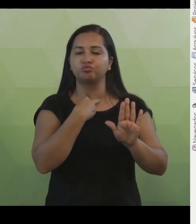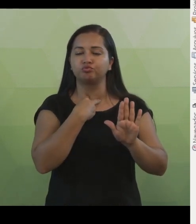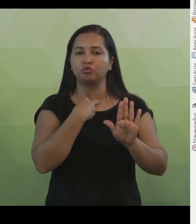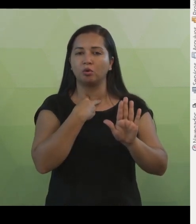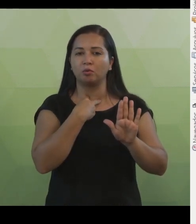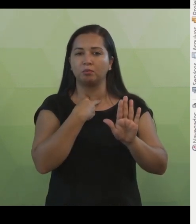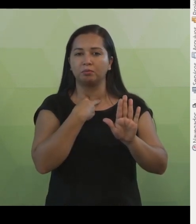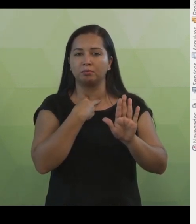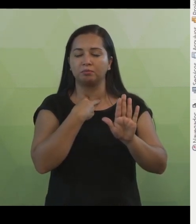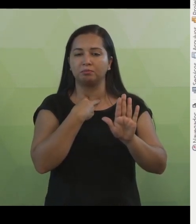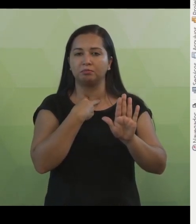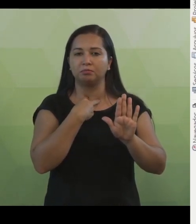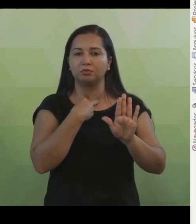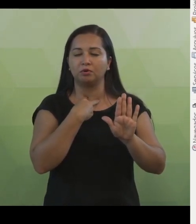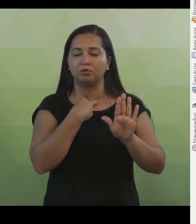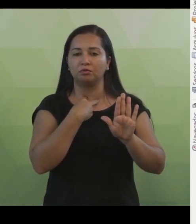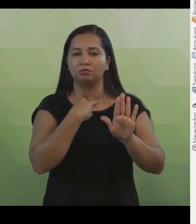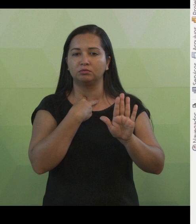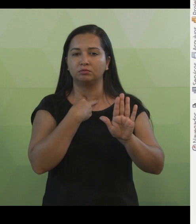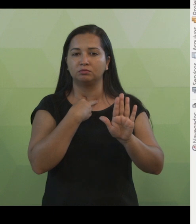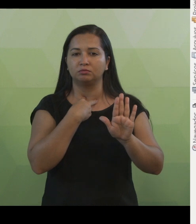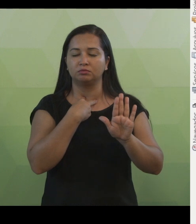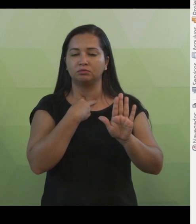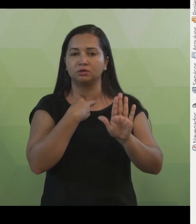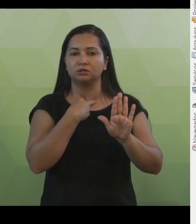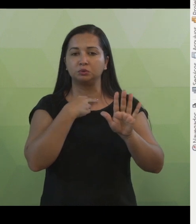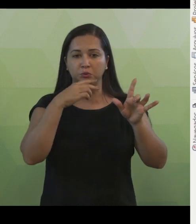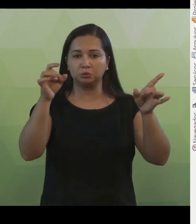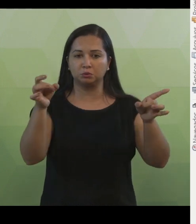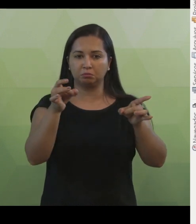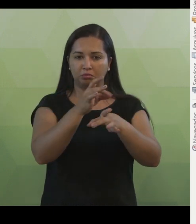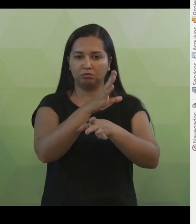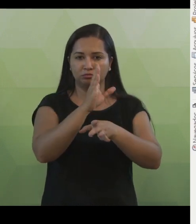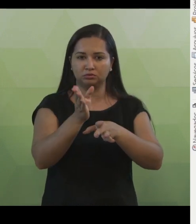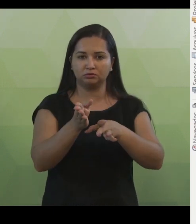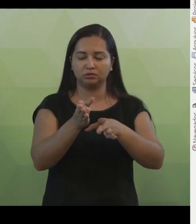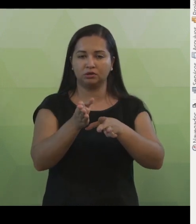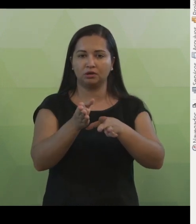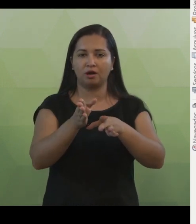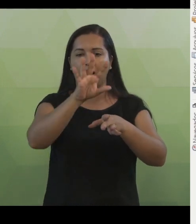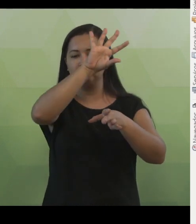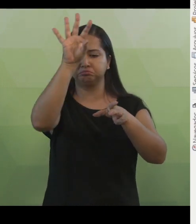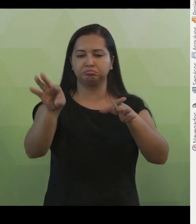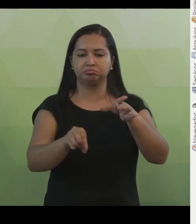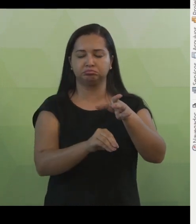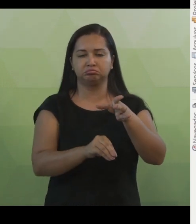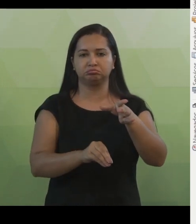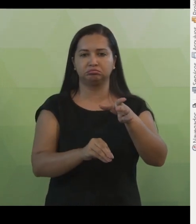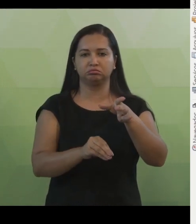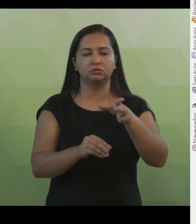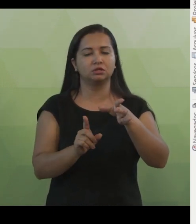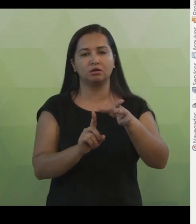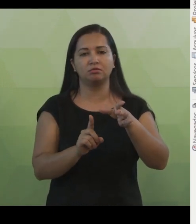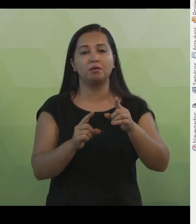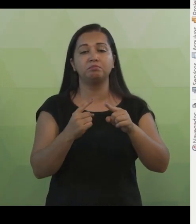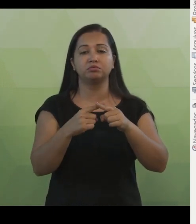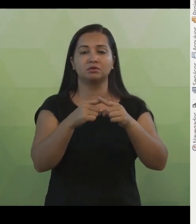que eu declarei essa minha variável na estrutura do cabeçalho do for, eu não posso utilizá-la aqui embaixo